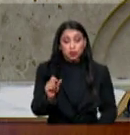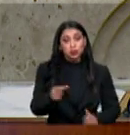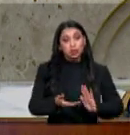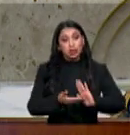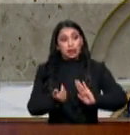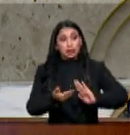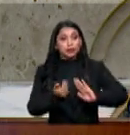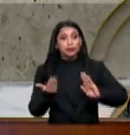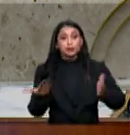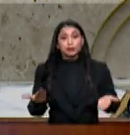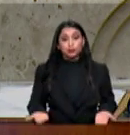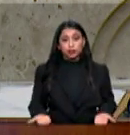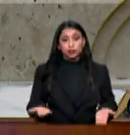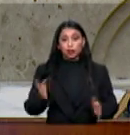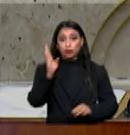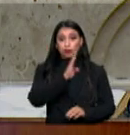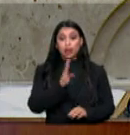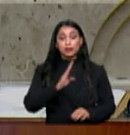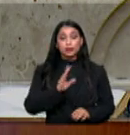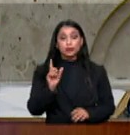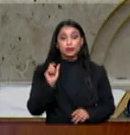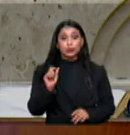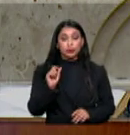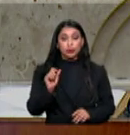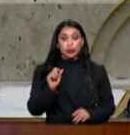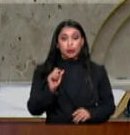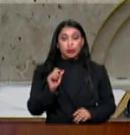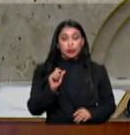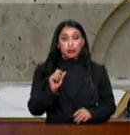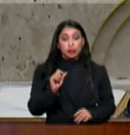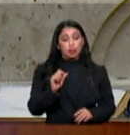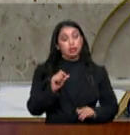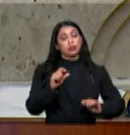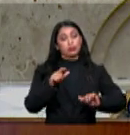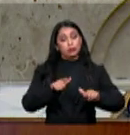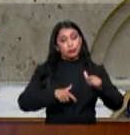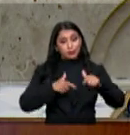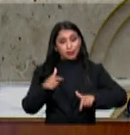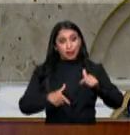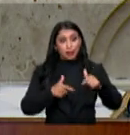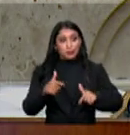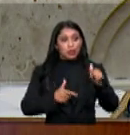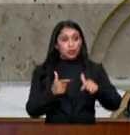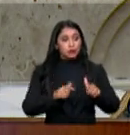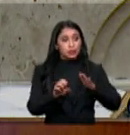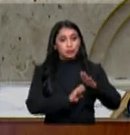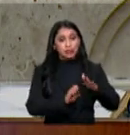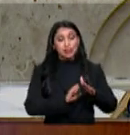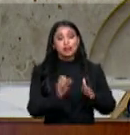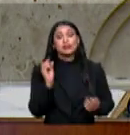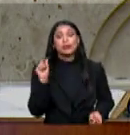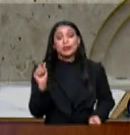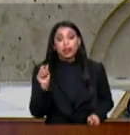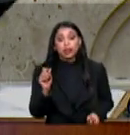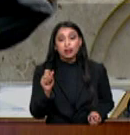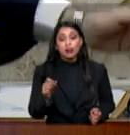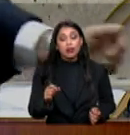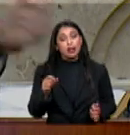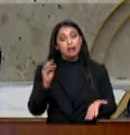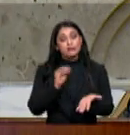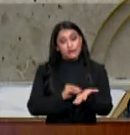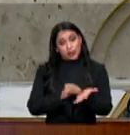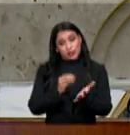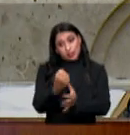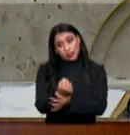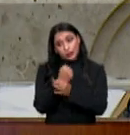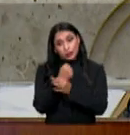afasta o Brasil do ranking Doing Business dos empresários, que é a ministro Luiz Fux, presidente do STF. Uma solução nesse